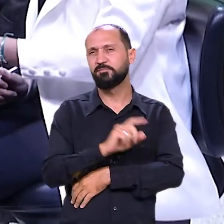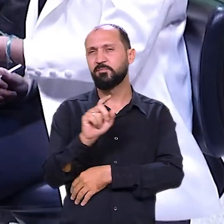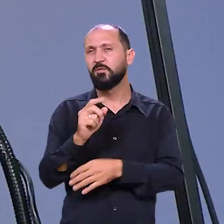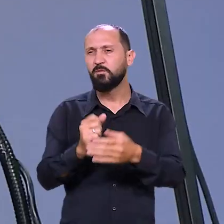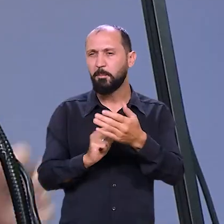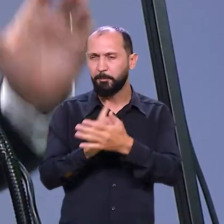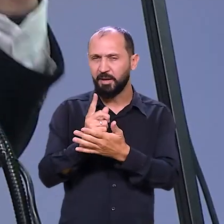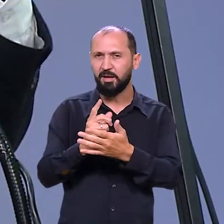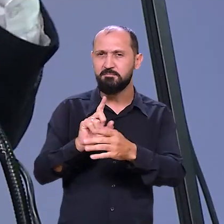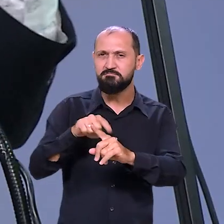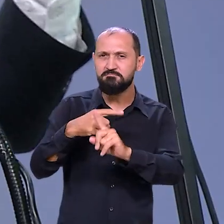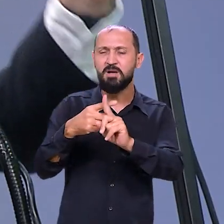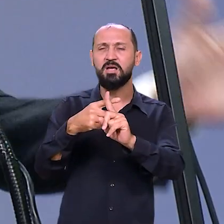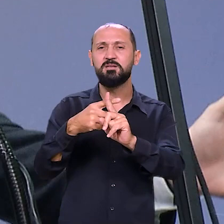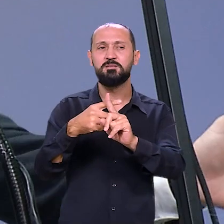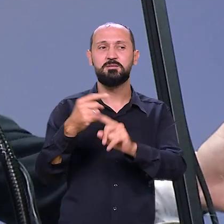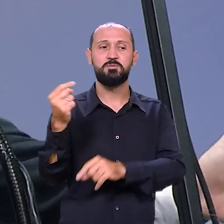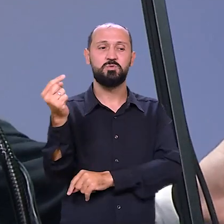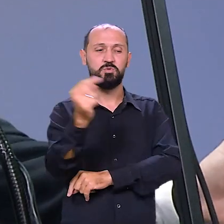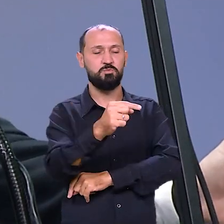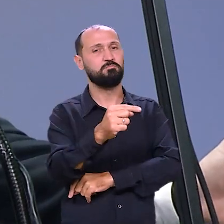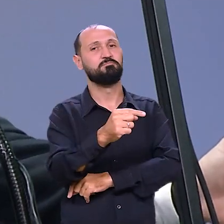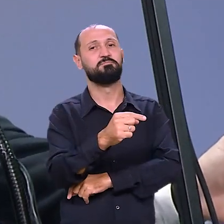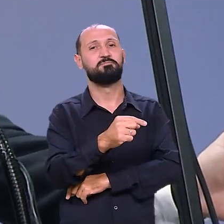vou pagar mais caro no parmesão.